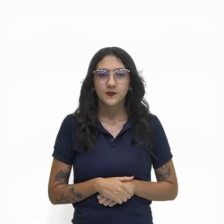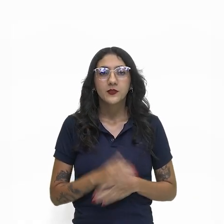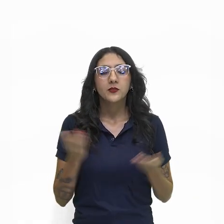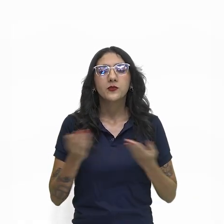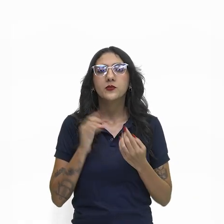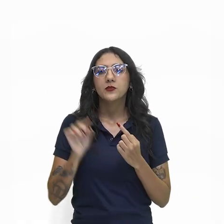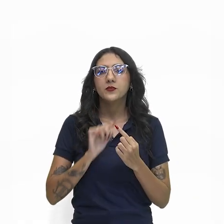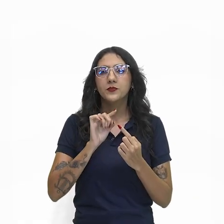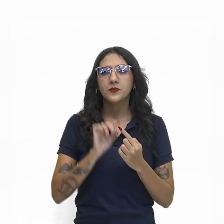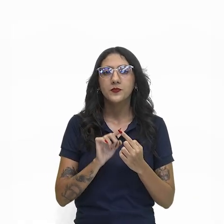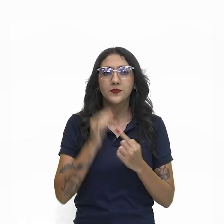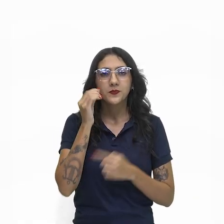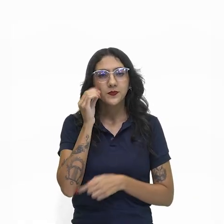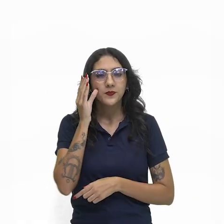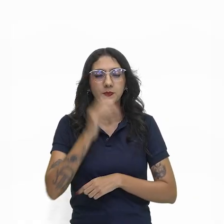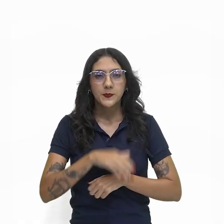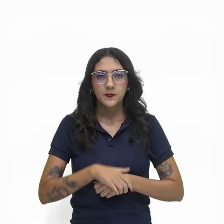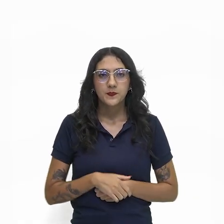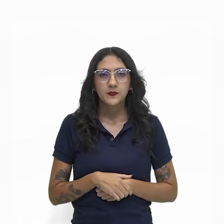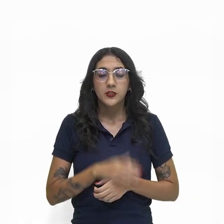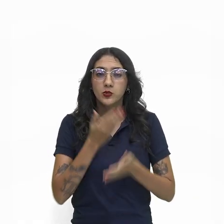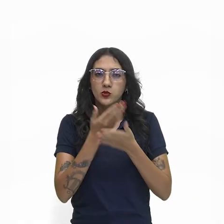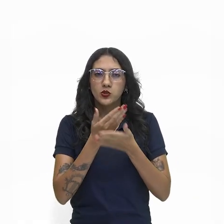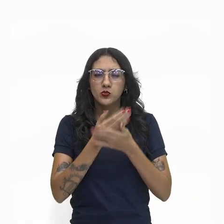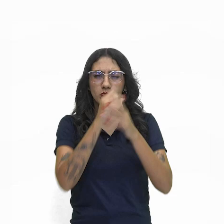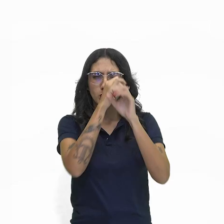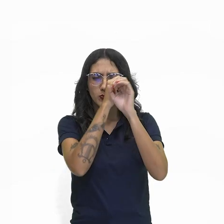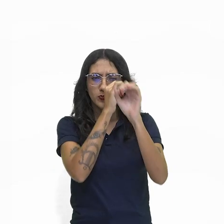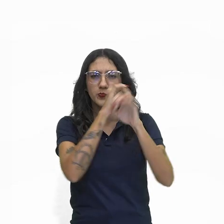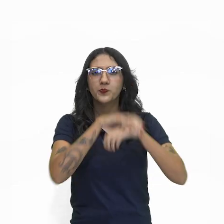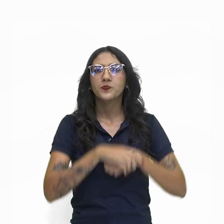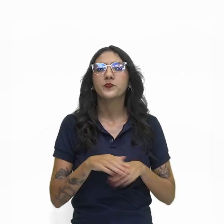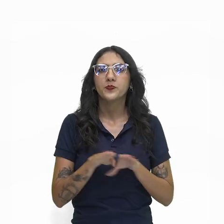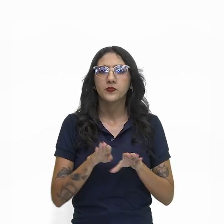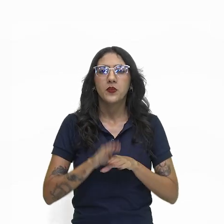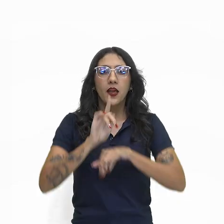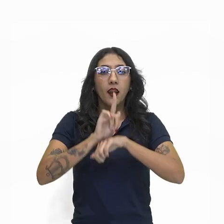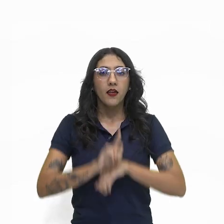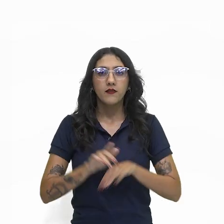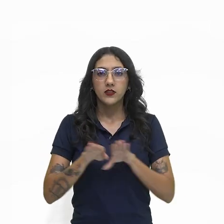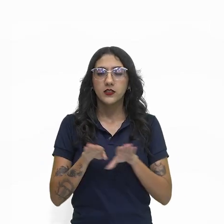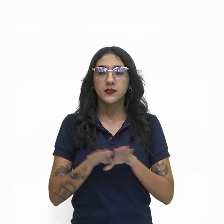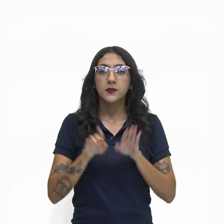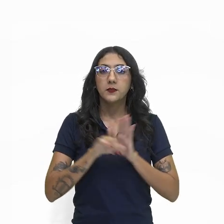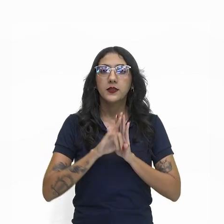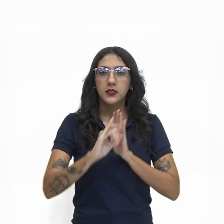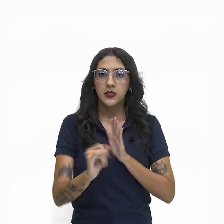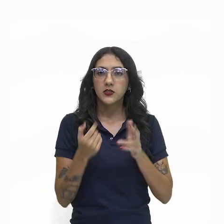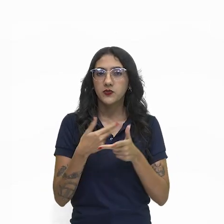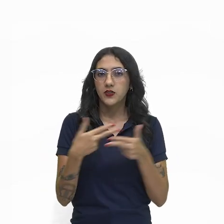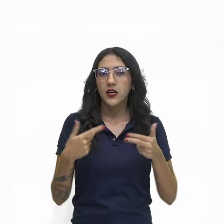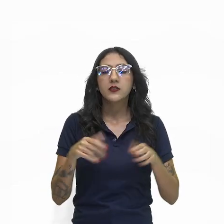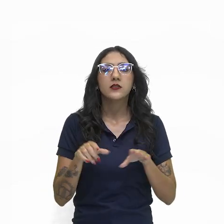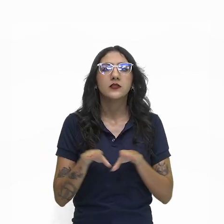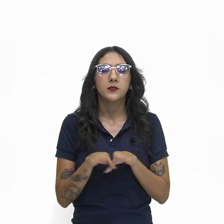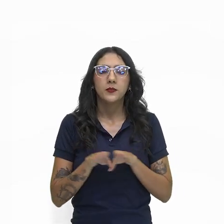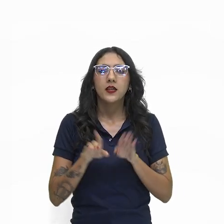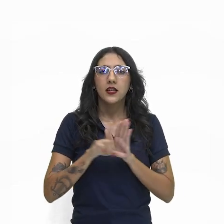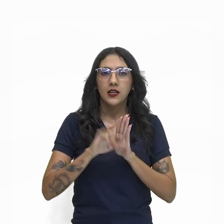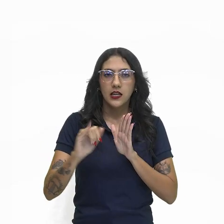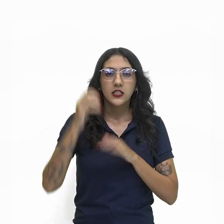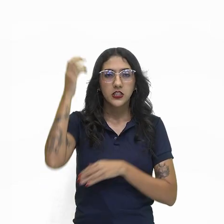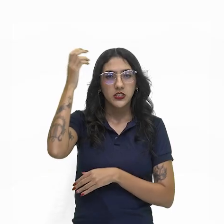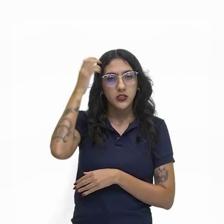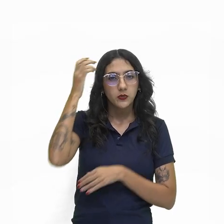objeto de conhecimento, nós teremos astronomia, gravitação e leis de Kepler, leis de Newton